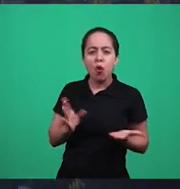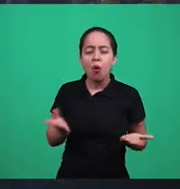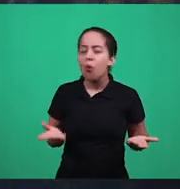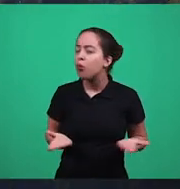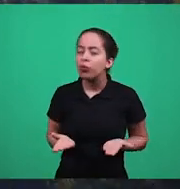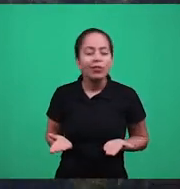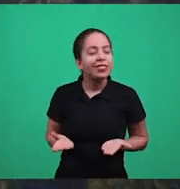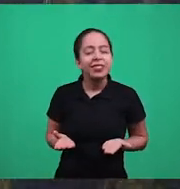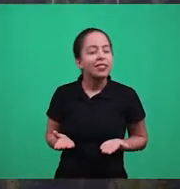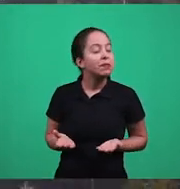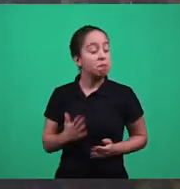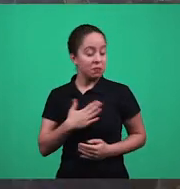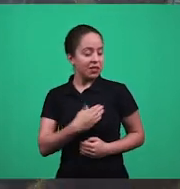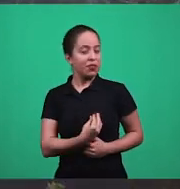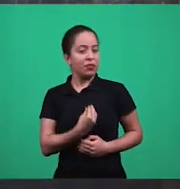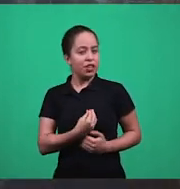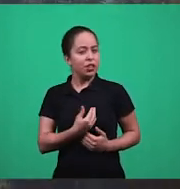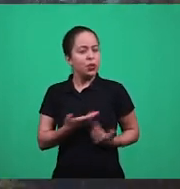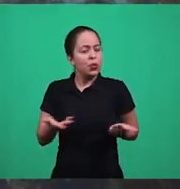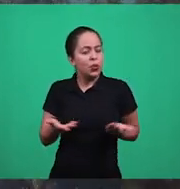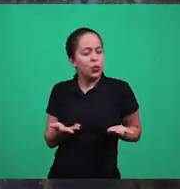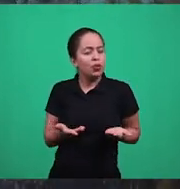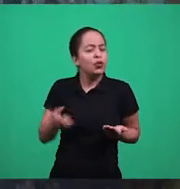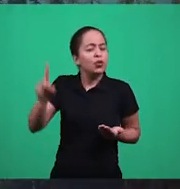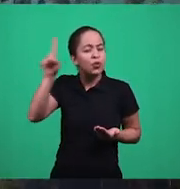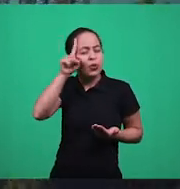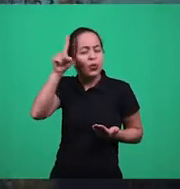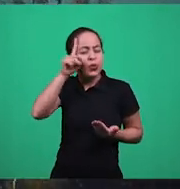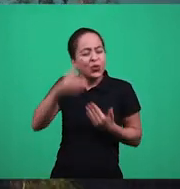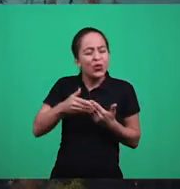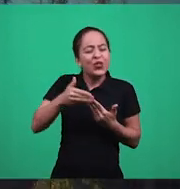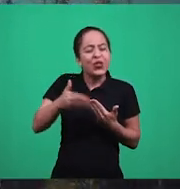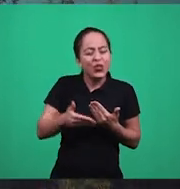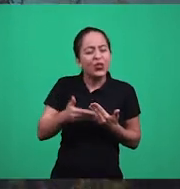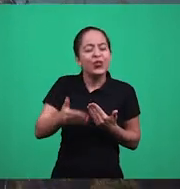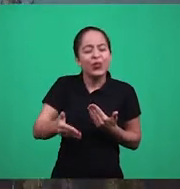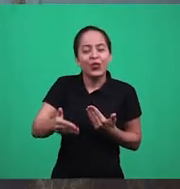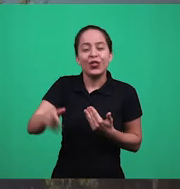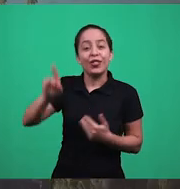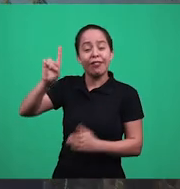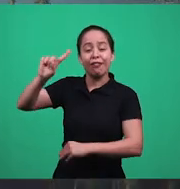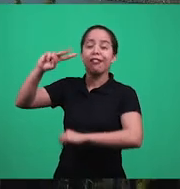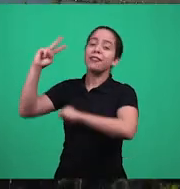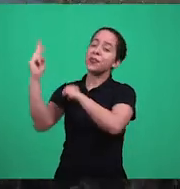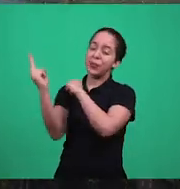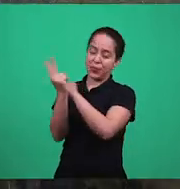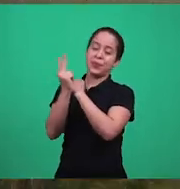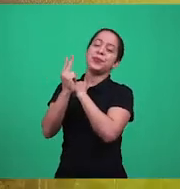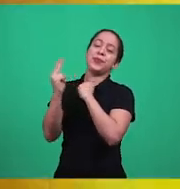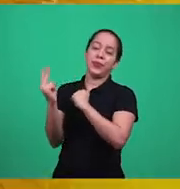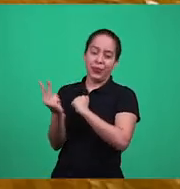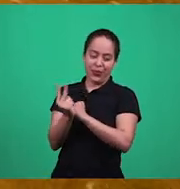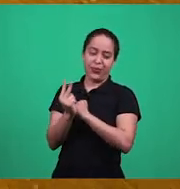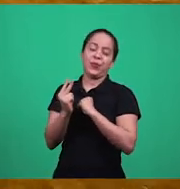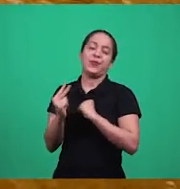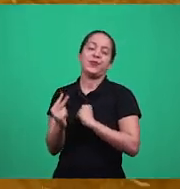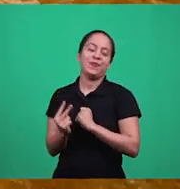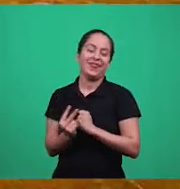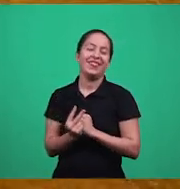cada dia do meu viver.